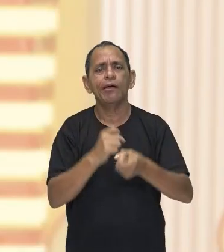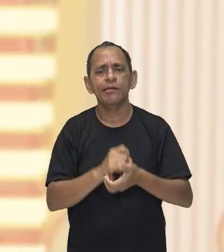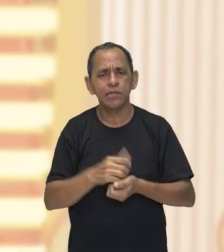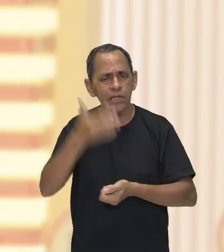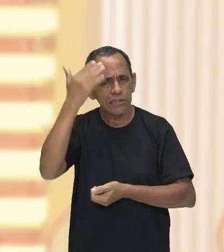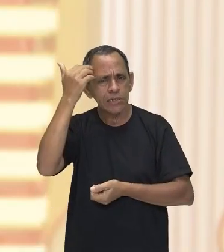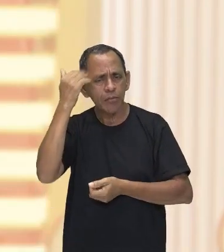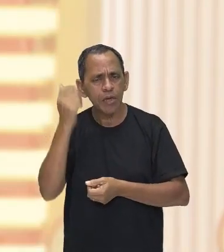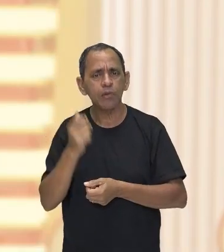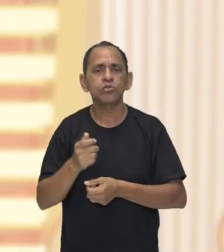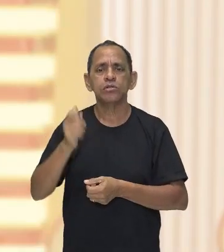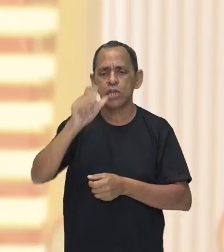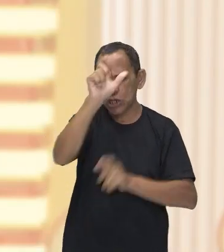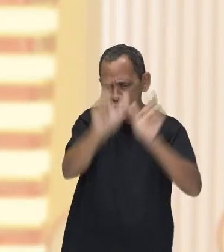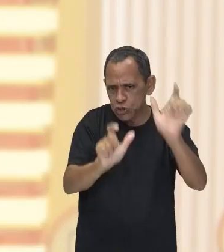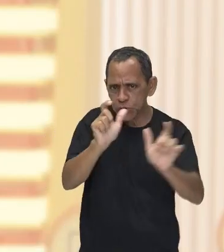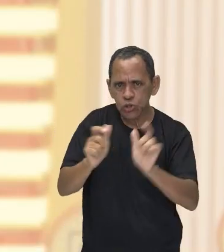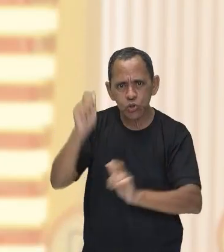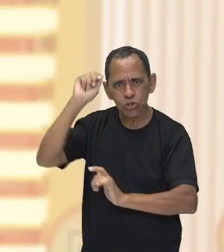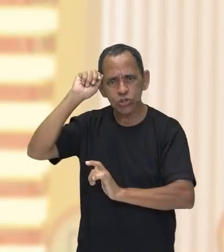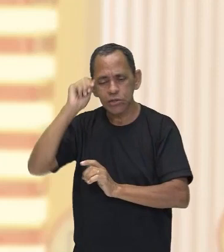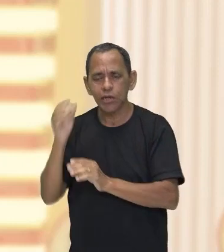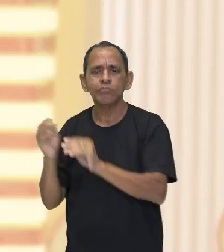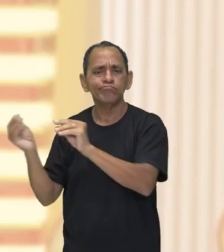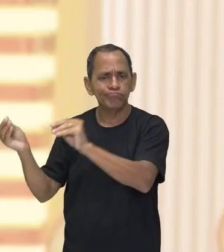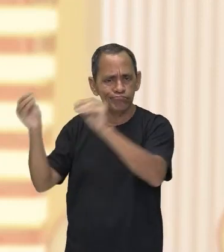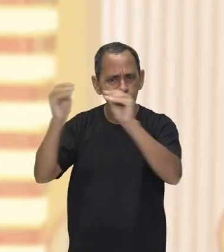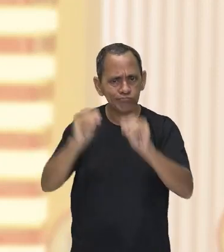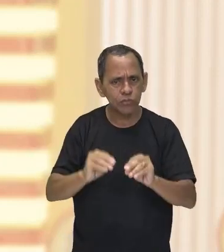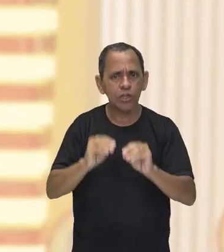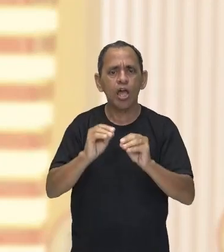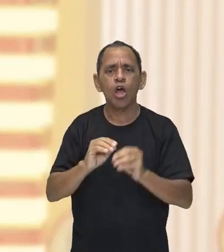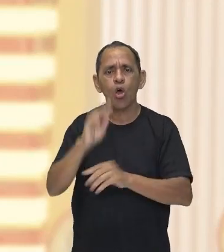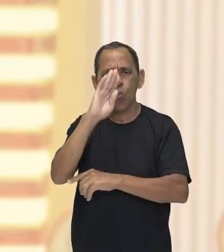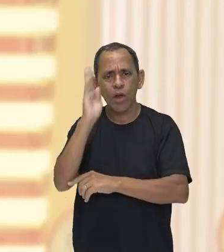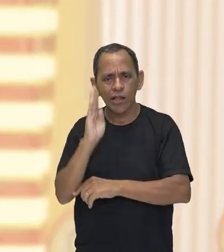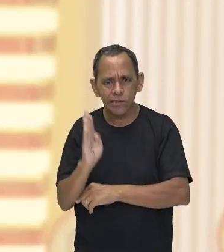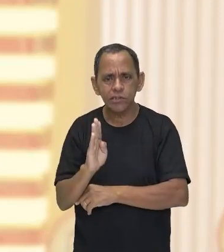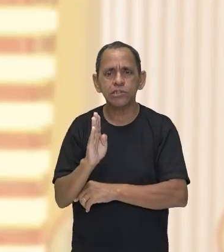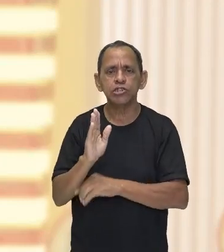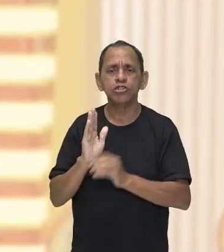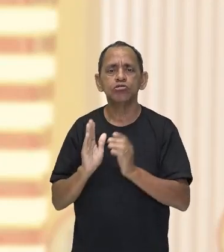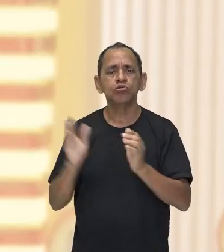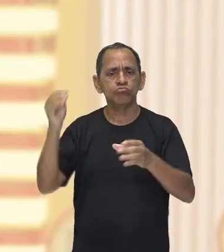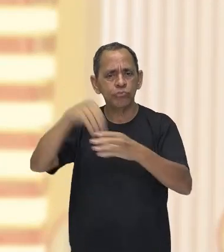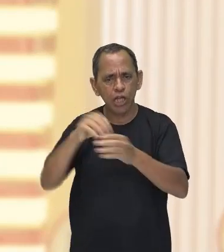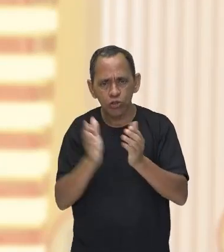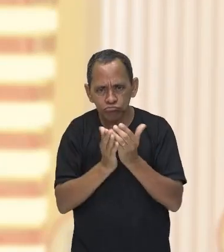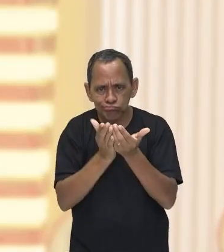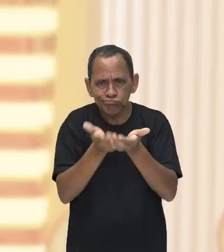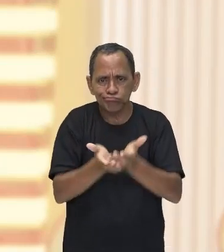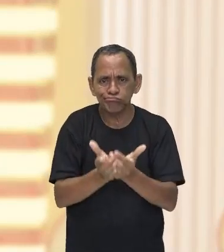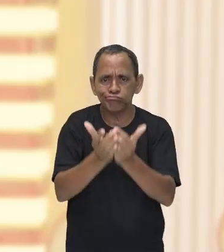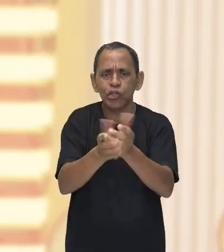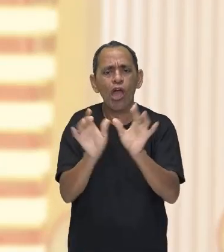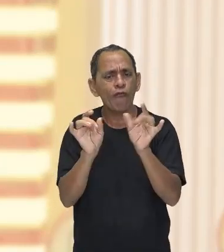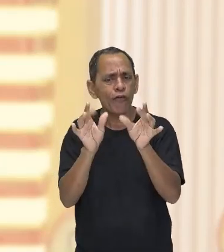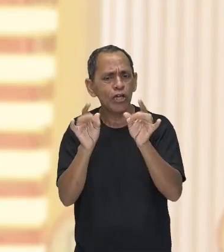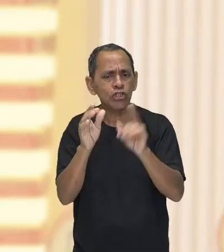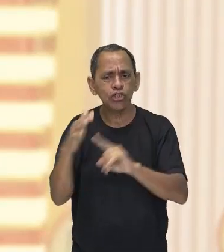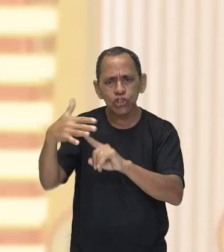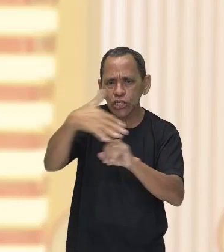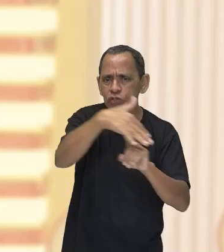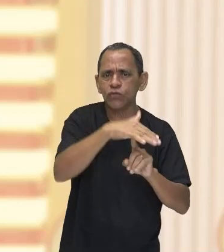os negros, principalmente, vieram para o Brasil forçados dentro dos navios negreiros, eram vendidos nas feiras,